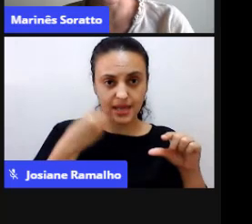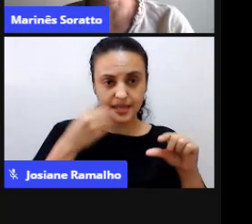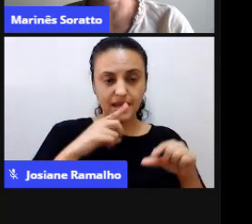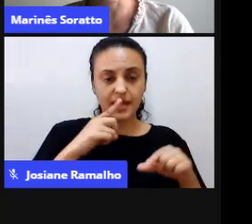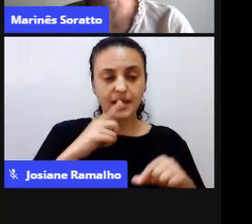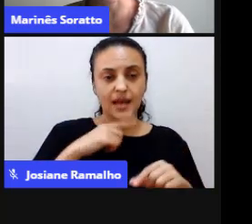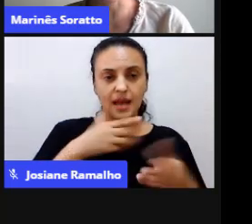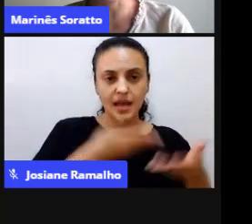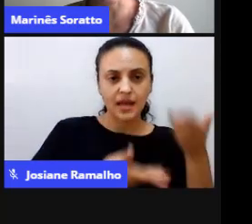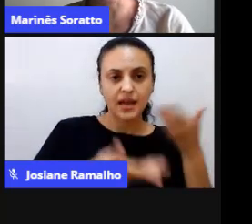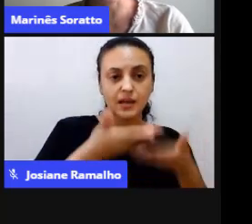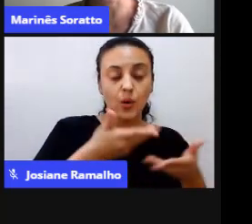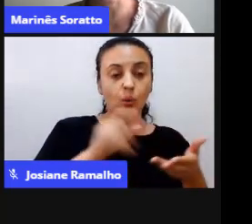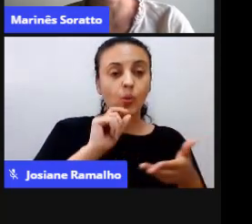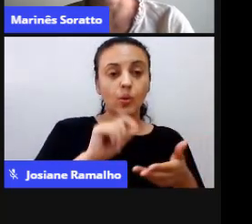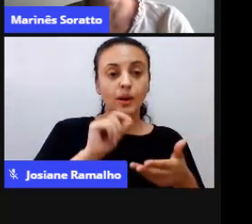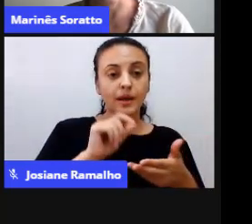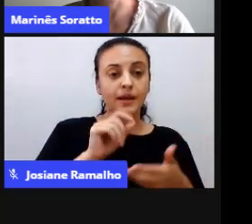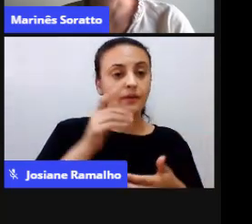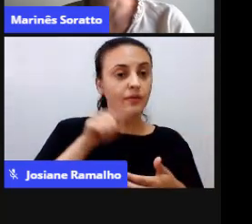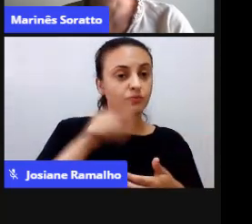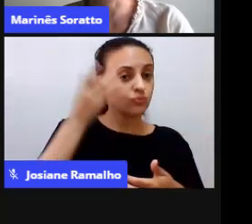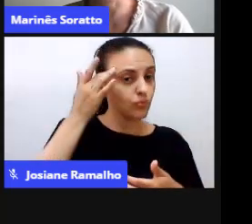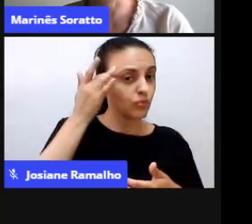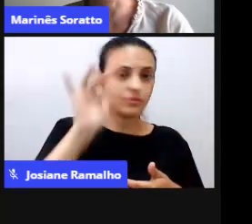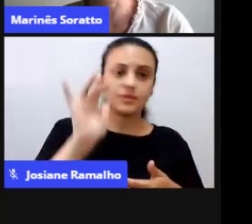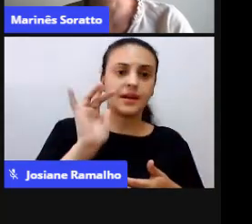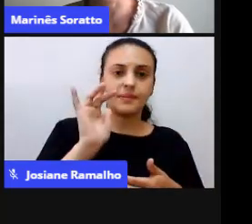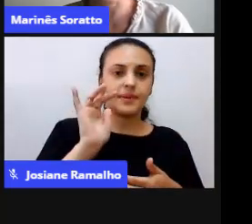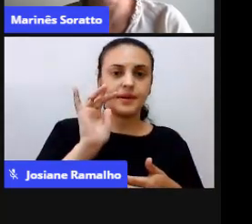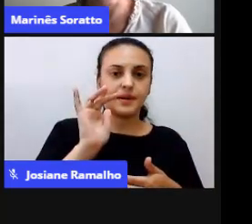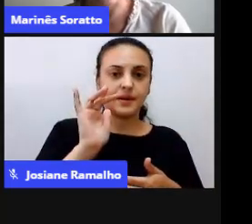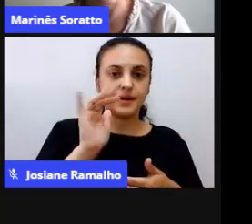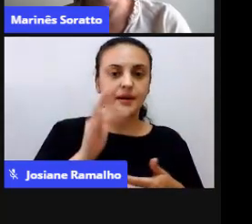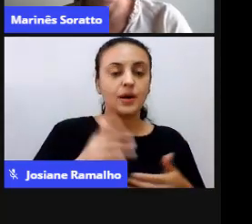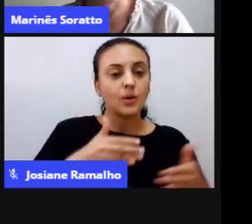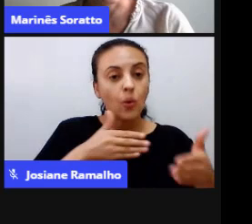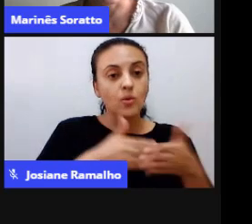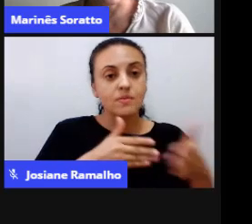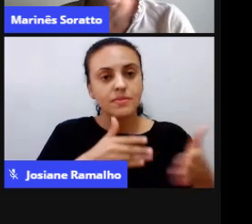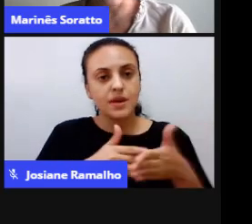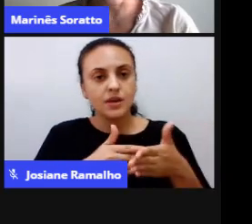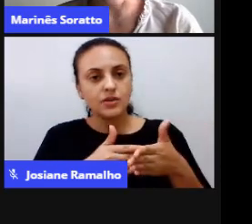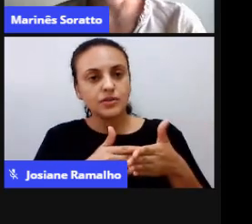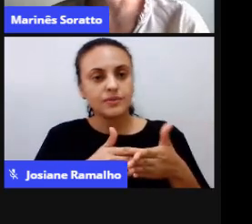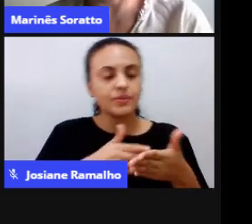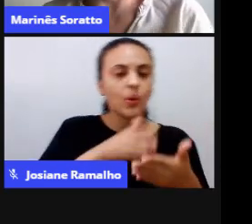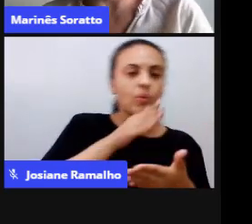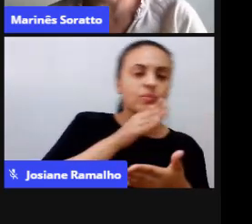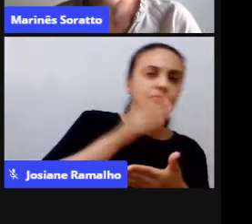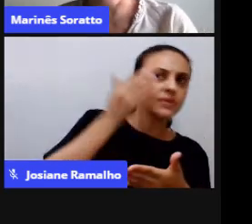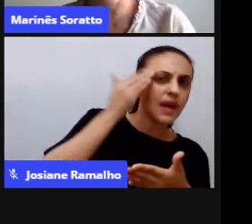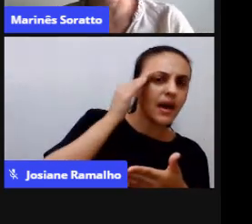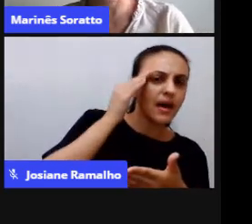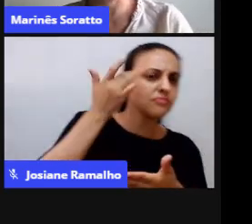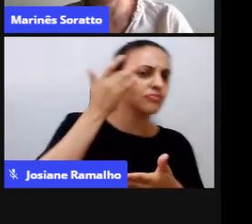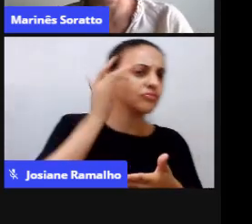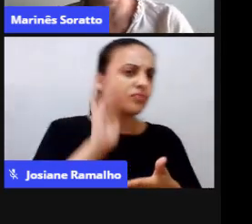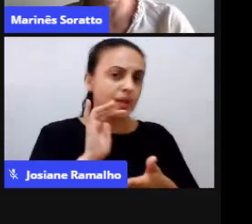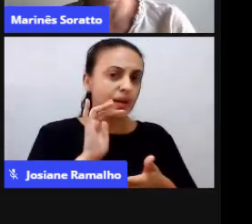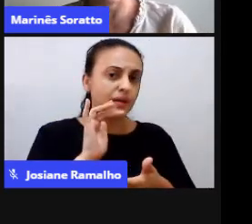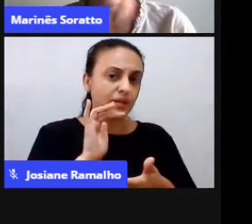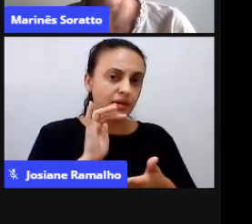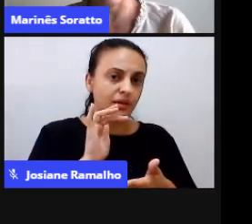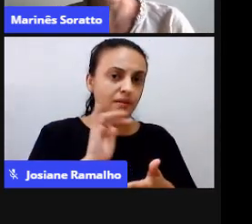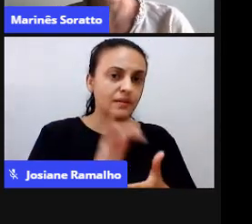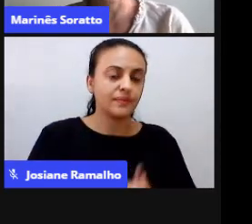limite do que já sabemos, com o limite de nosso saber, com a finitude do que dizemos. Então, essa live, né,